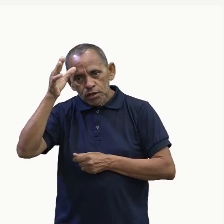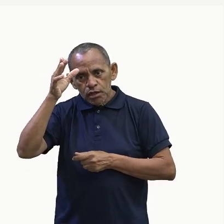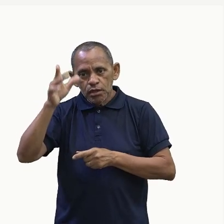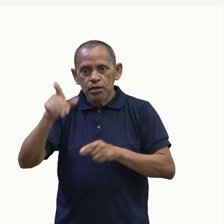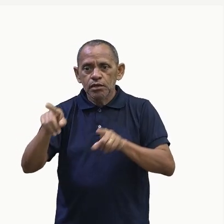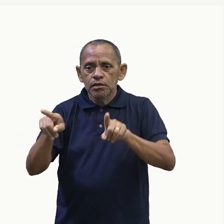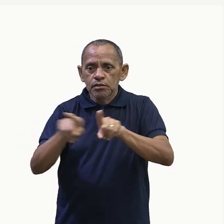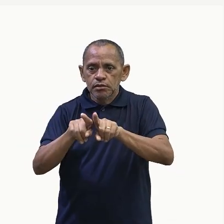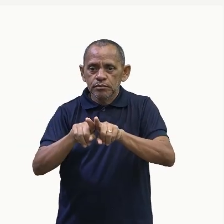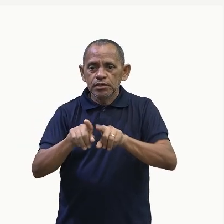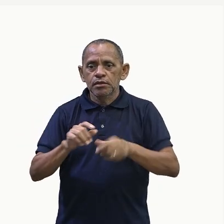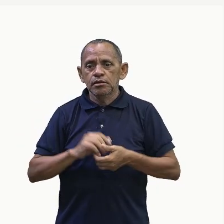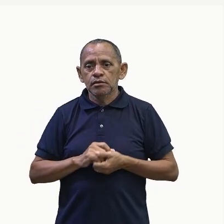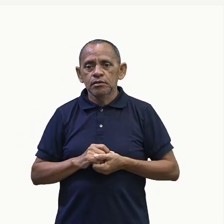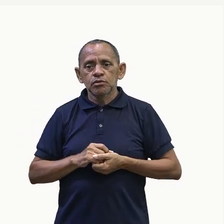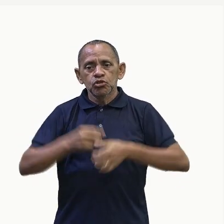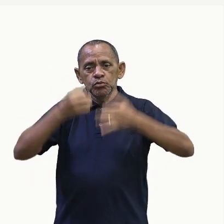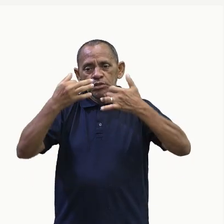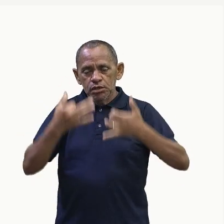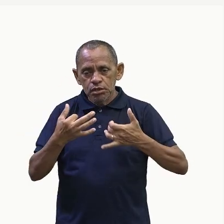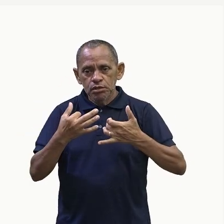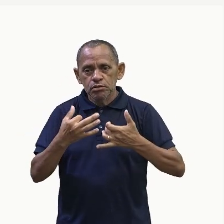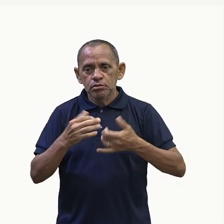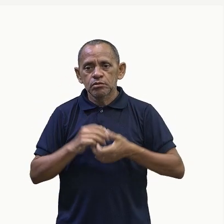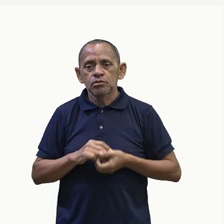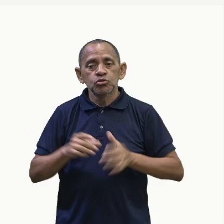para vocês nos permite